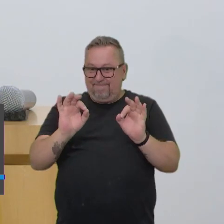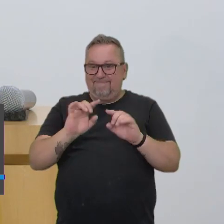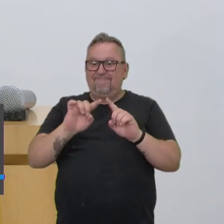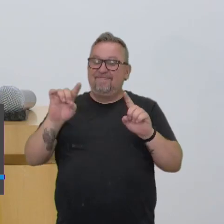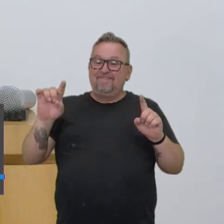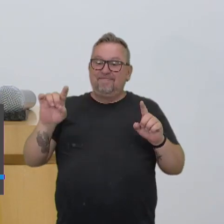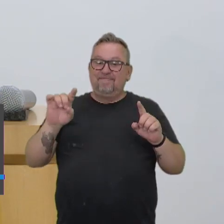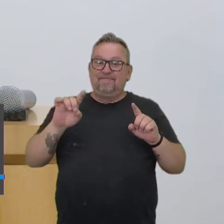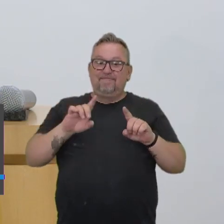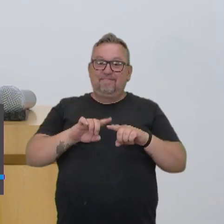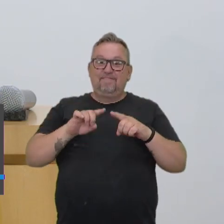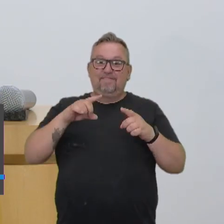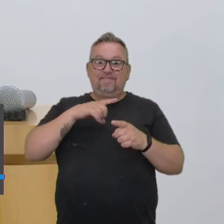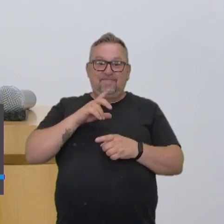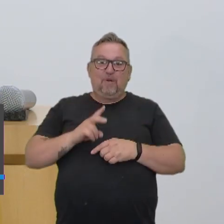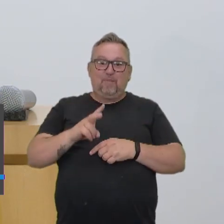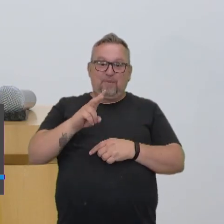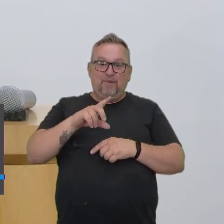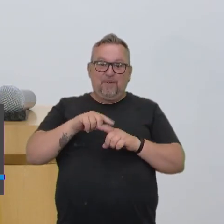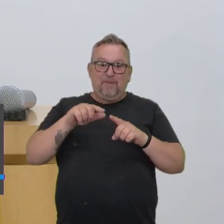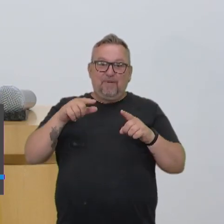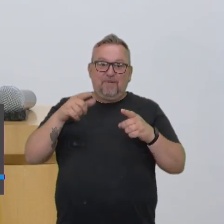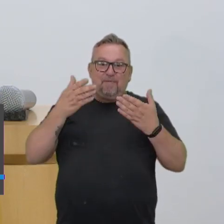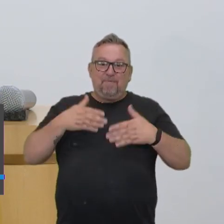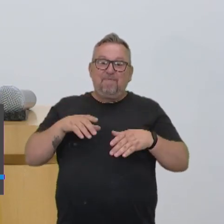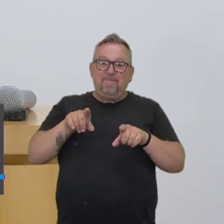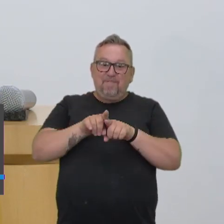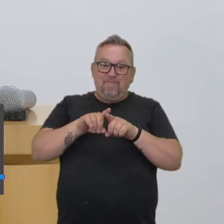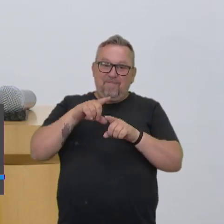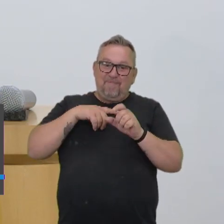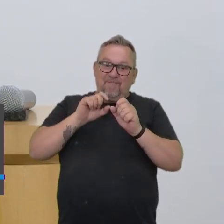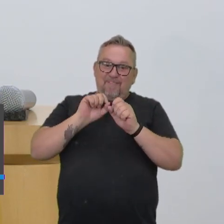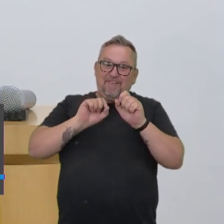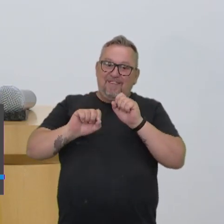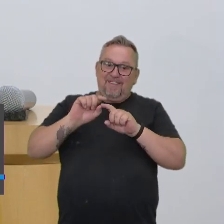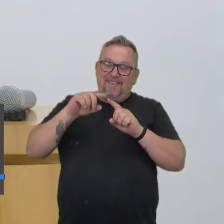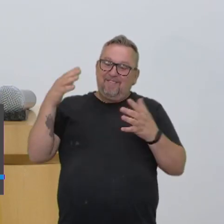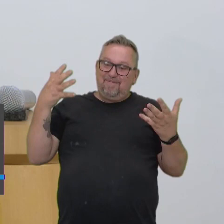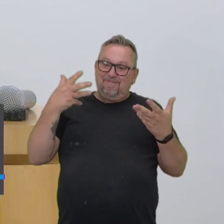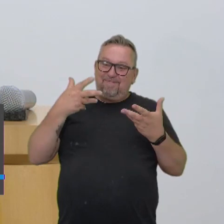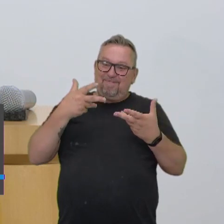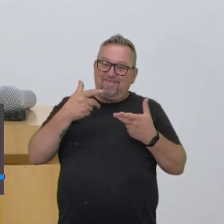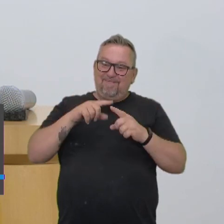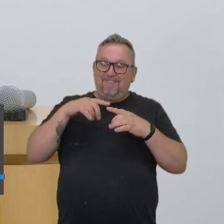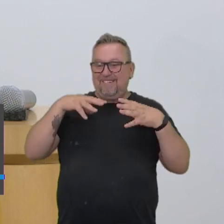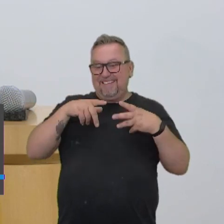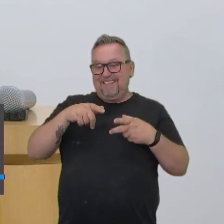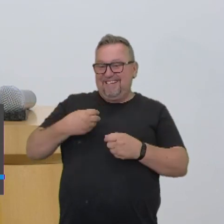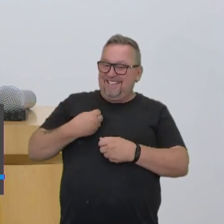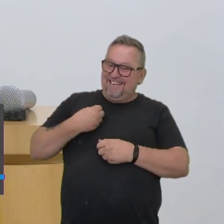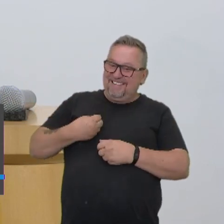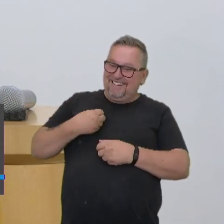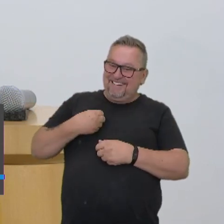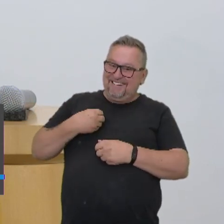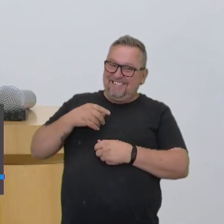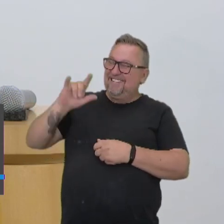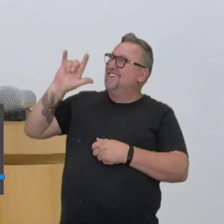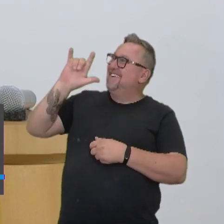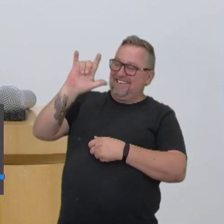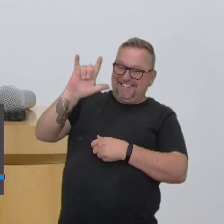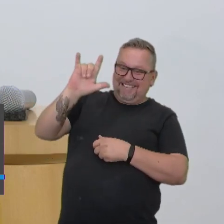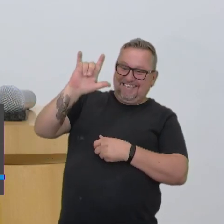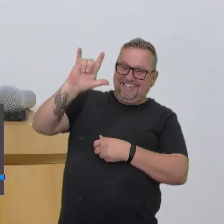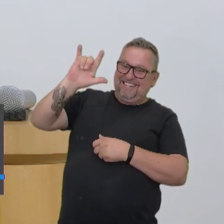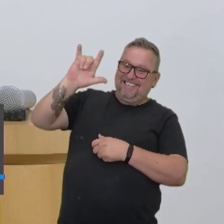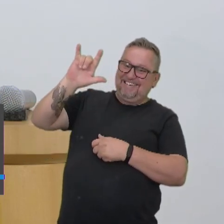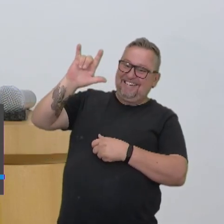gravada. Então, como sempre, eu ainda assim tenho que travar na beleza com o Sidney, porque ele é tudo na minha vida. Gente, eu amo esse homem, aprendi